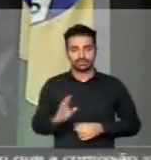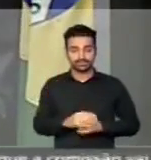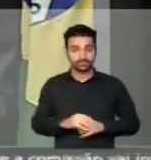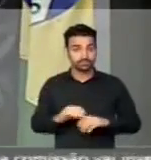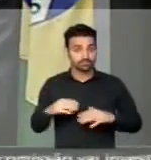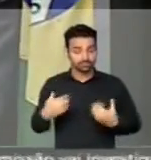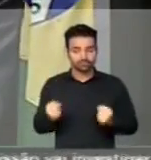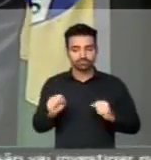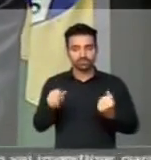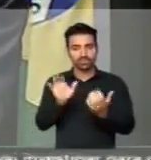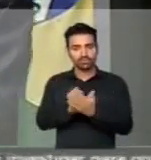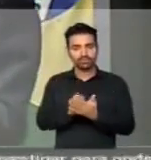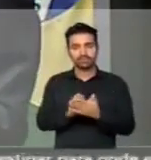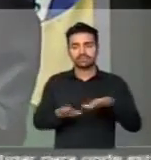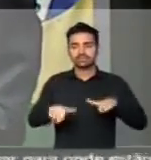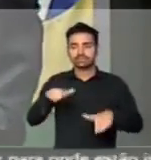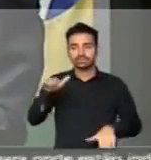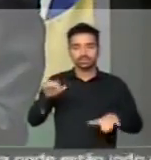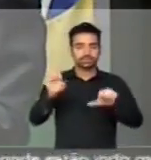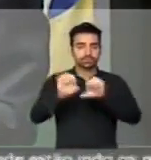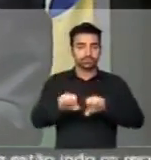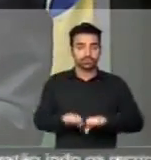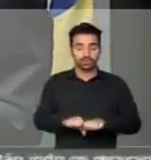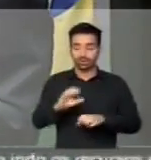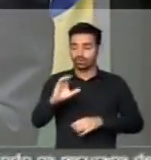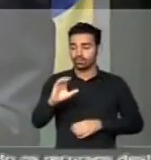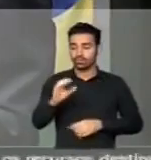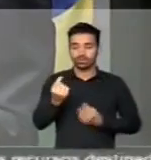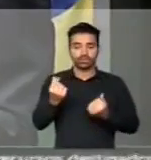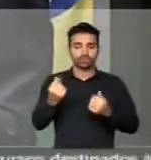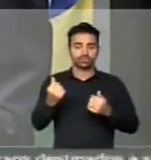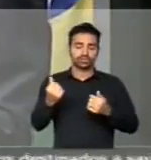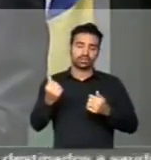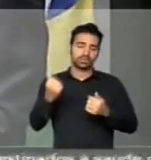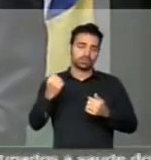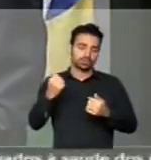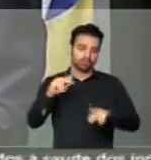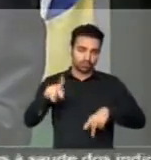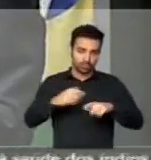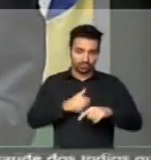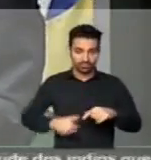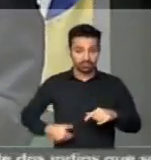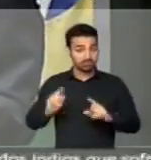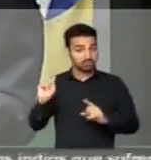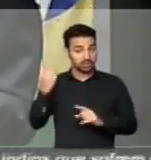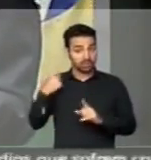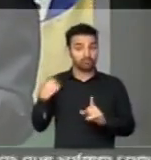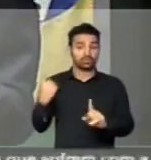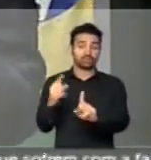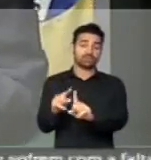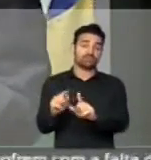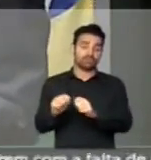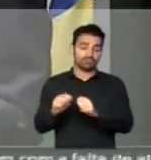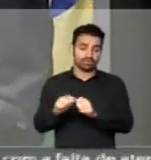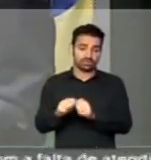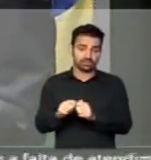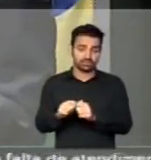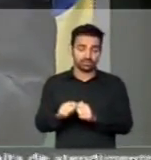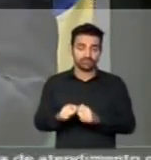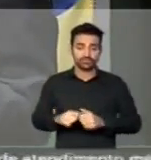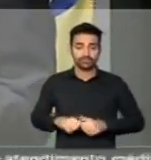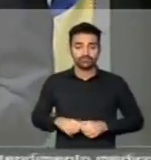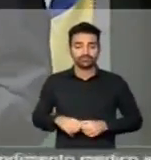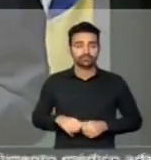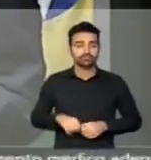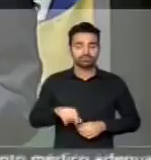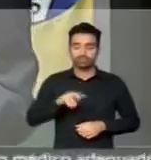Enfrentar o desequilíbrio estrutural nas contas públicas é o primeiro desafio a ser encarado. Não se